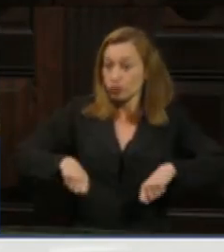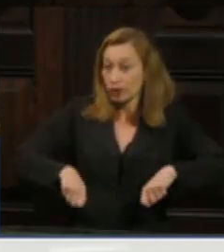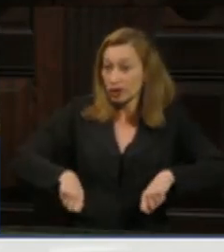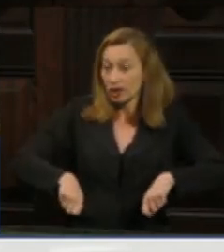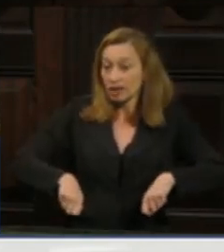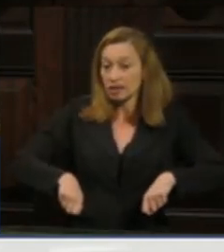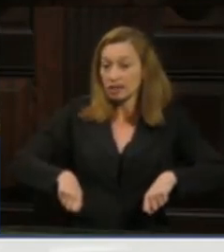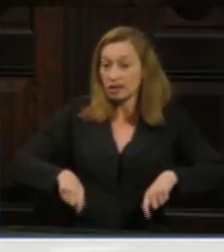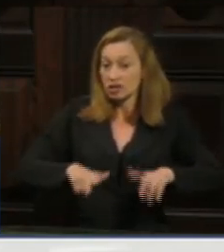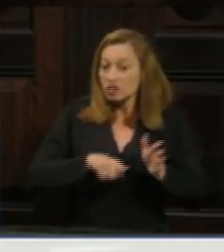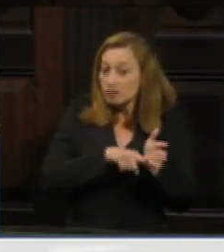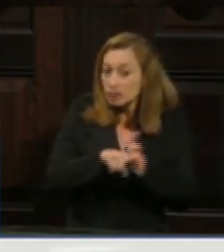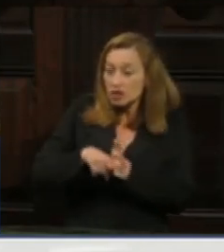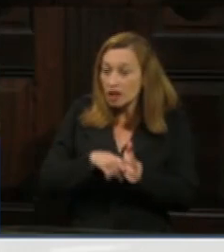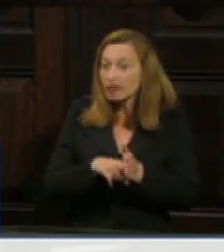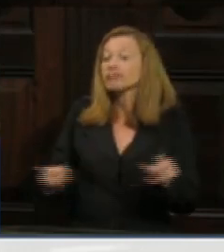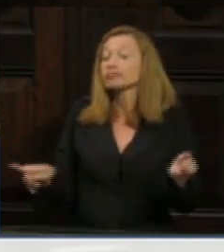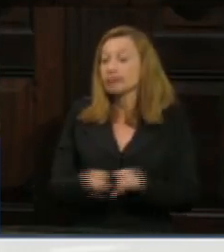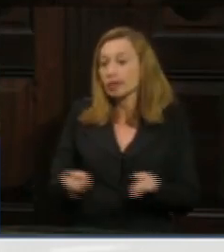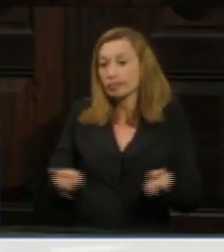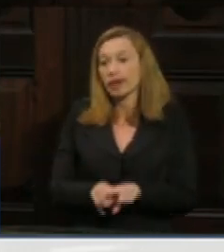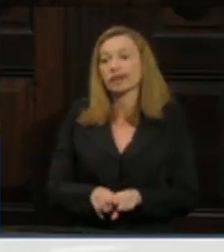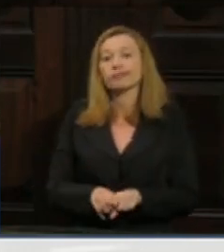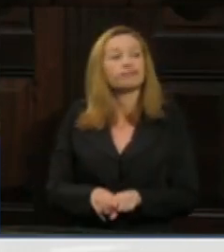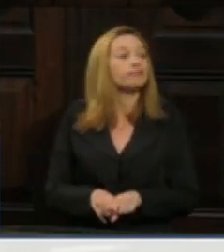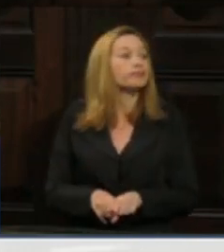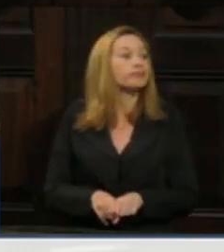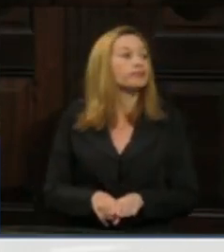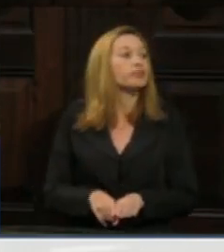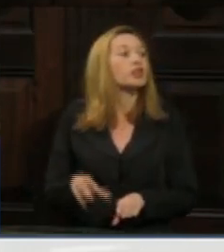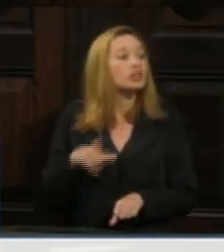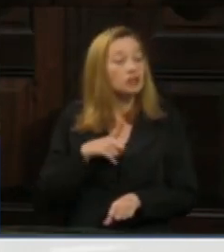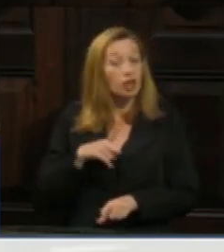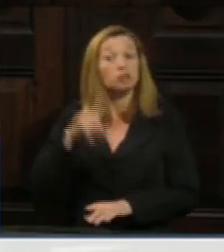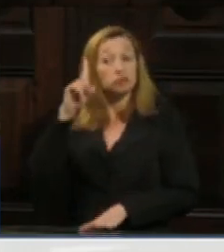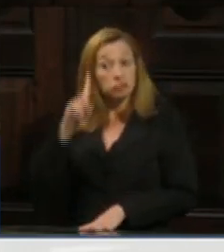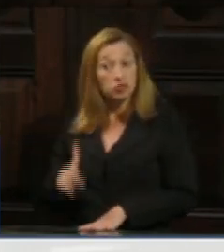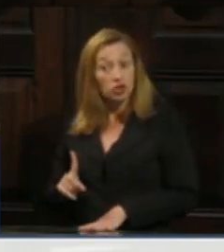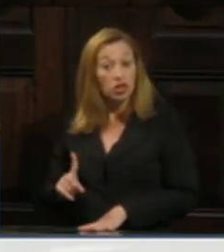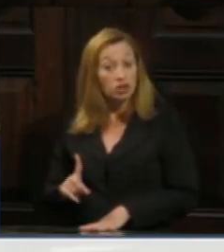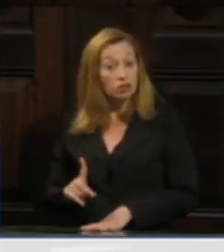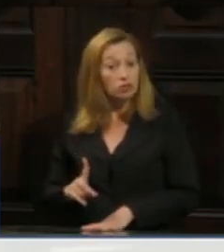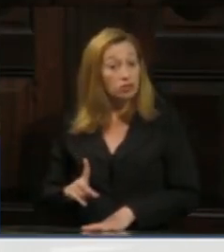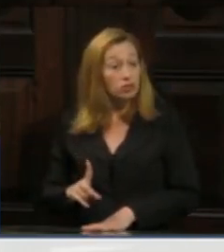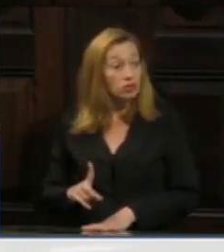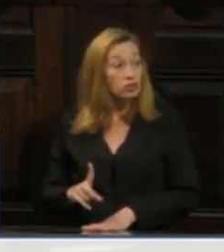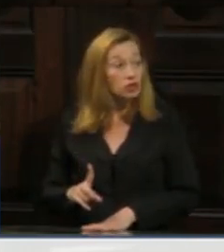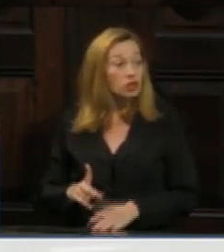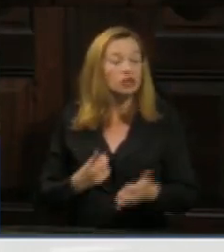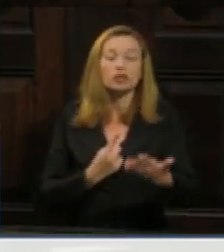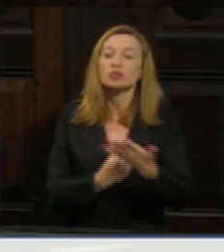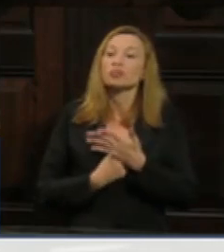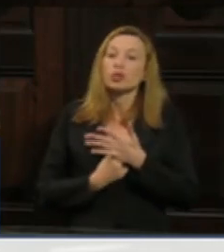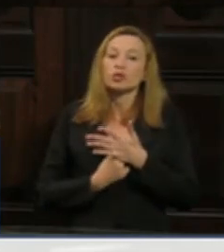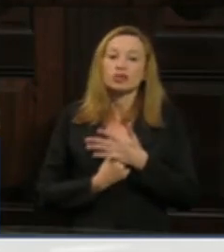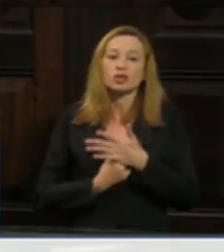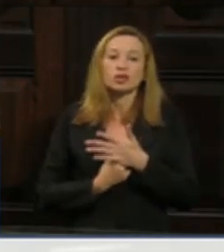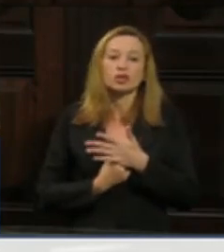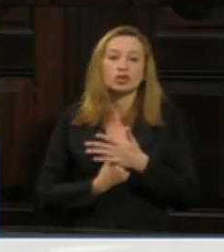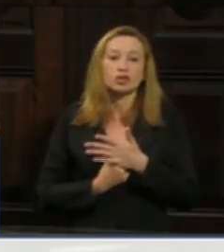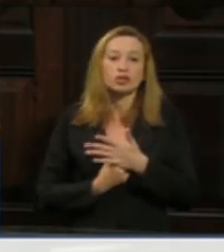e o direito de fiscalizar. Aliás, já em situações concretas, inclusive no